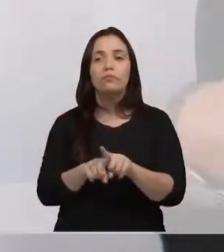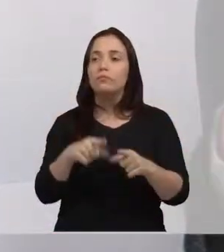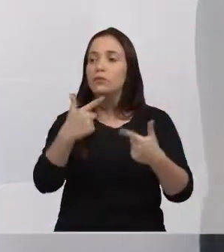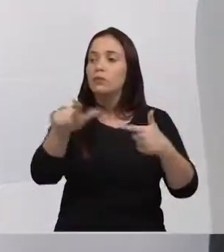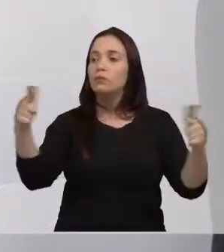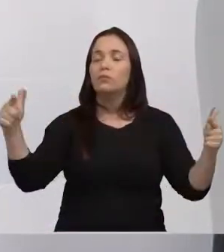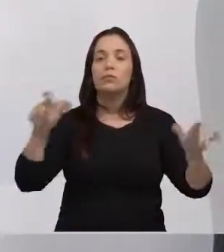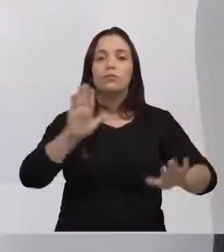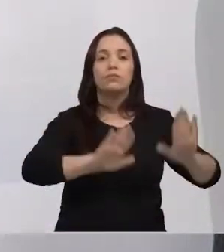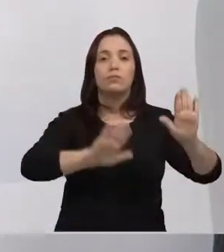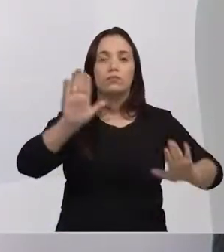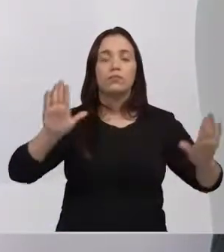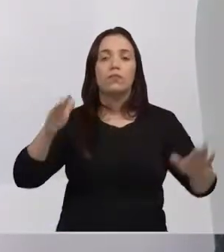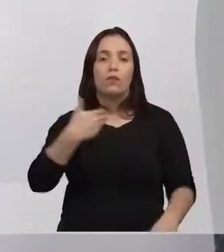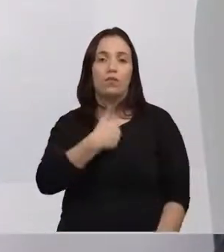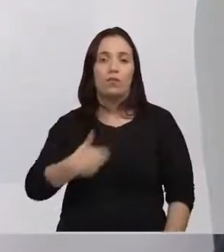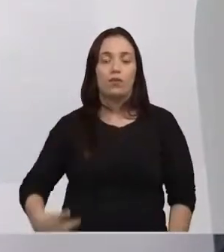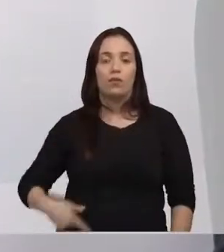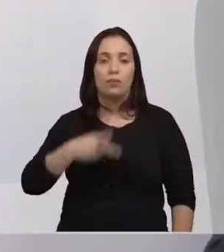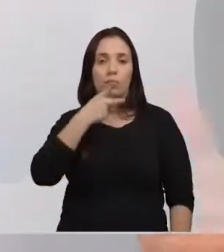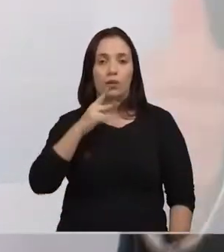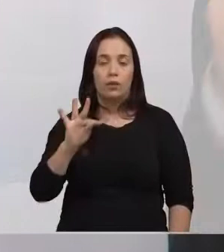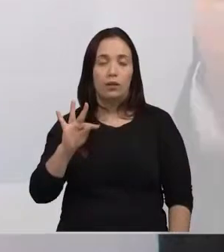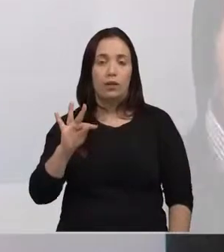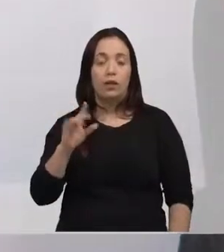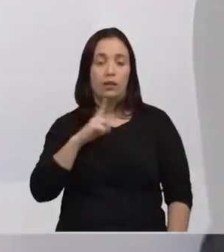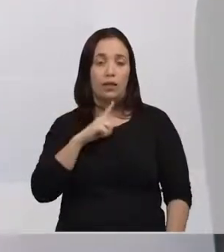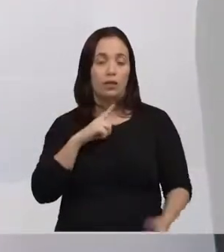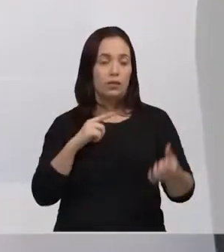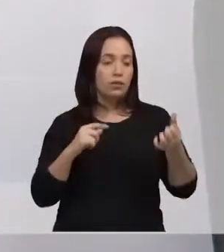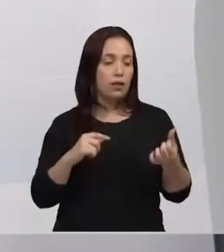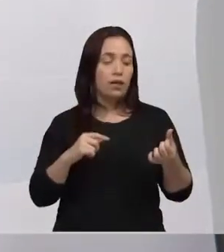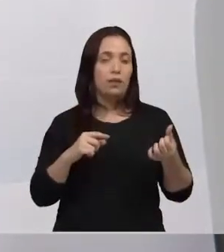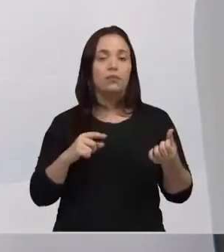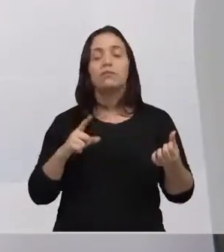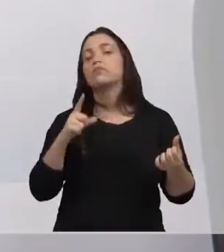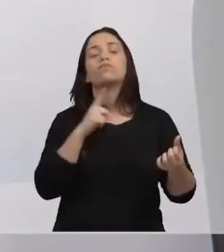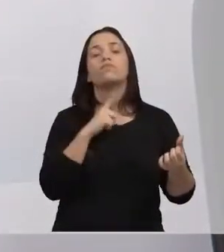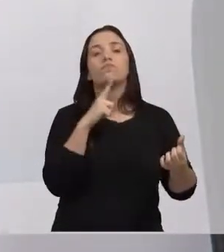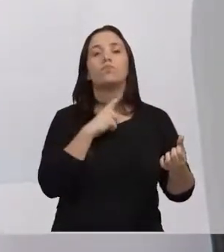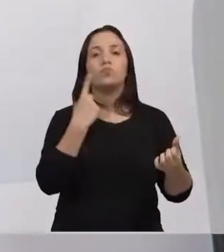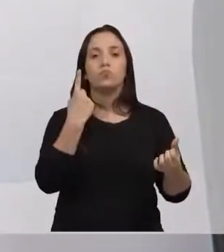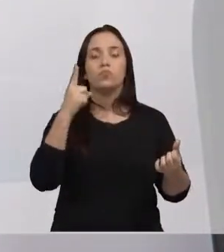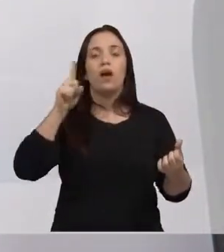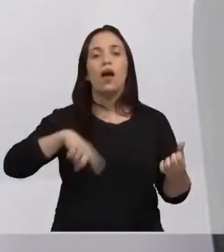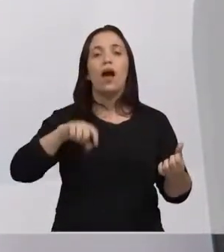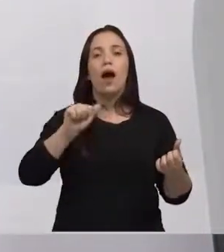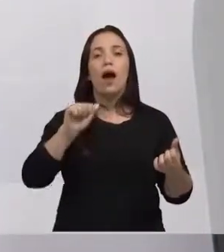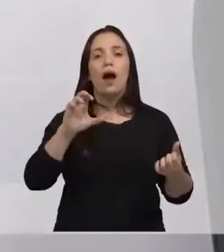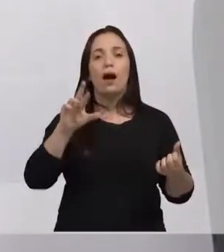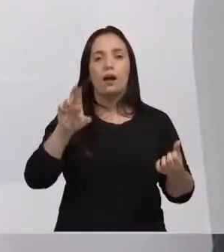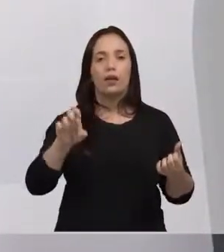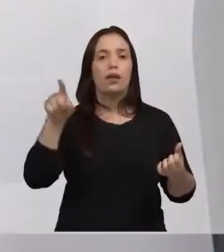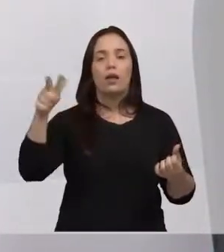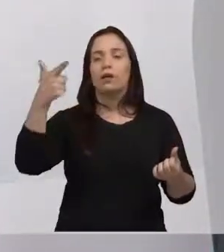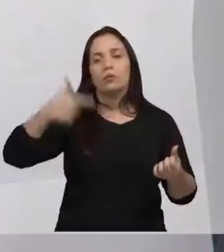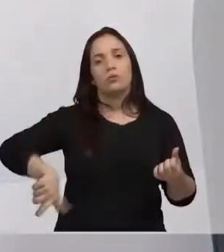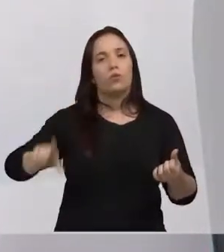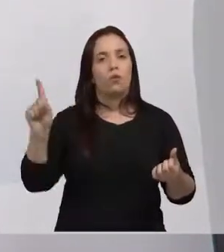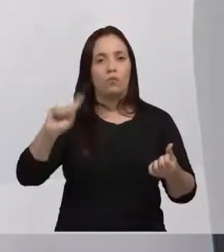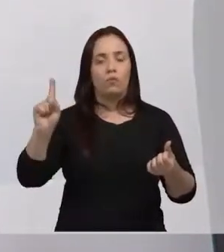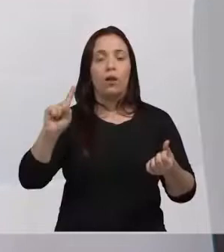demais governadores petistas. Desses 6, o único que não é candidato à reeleição é do Acre. O restante, todos eles, Carlos